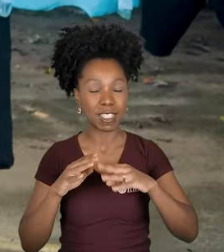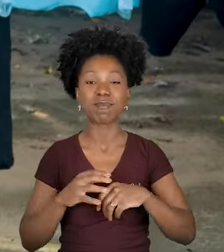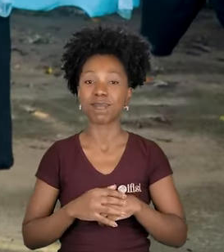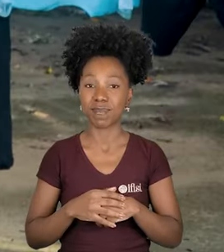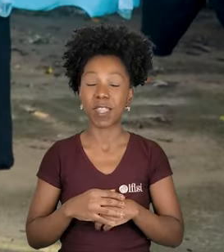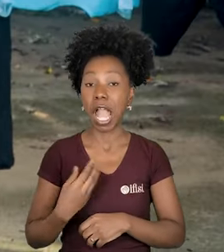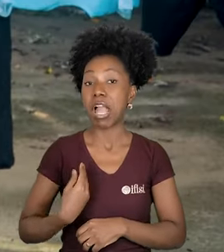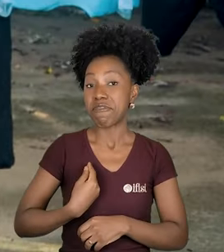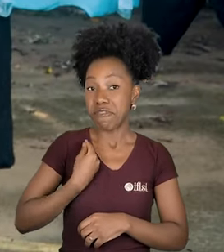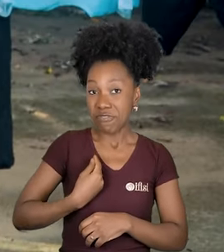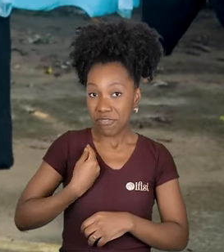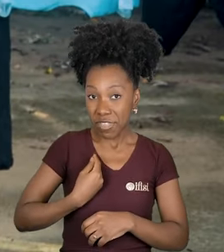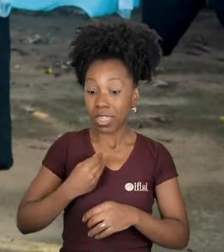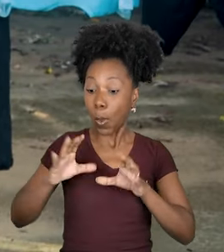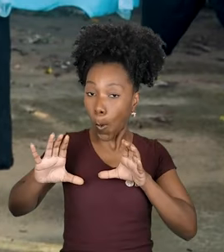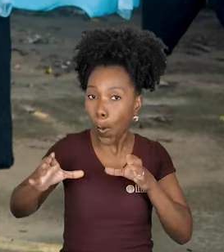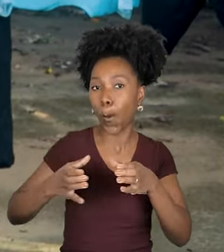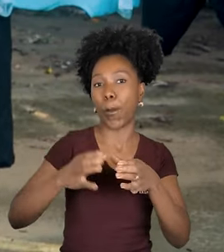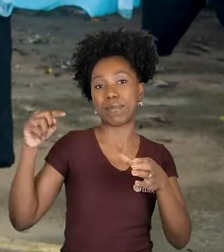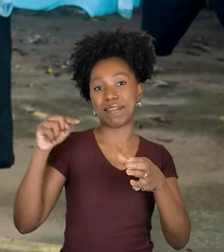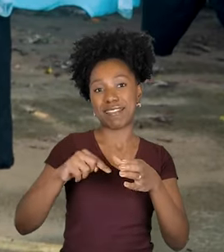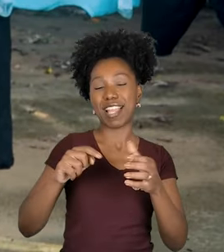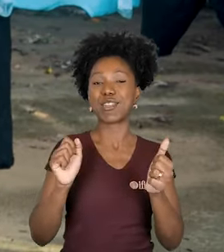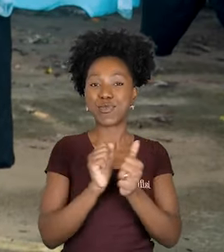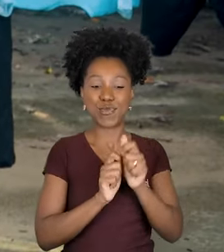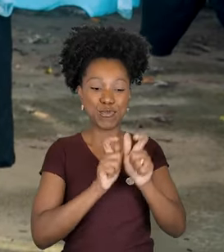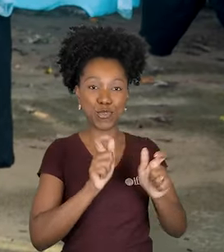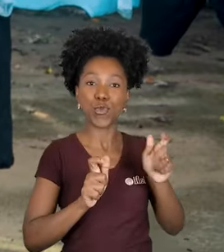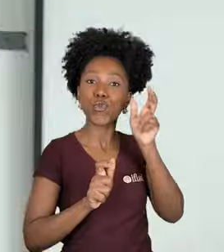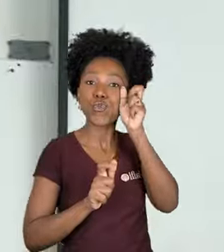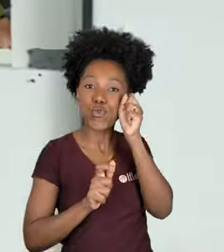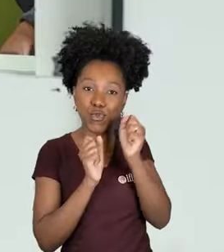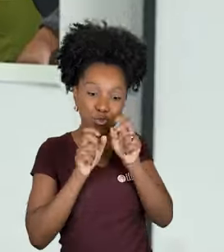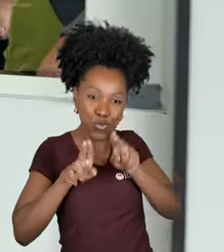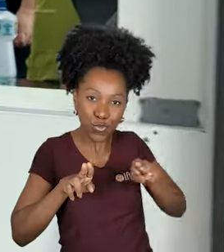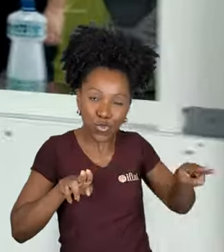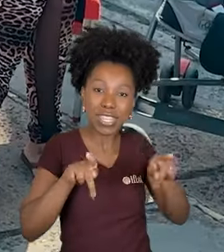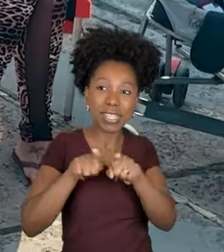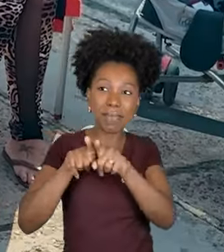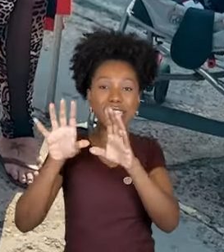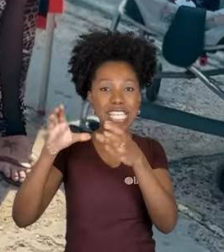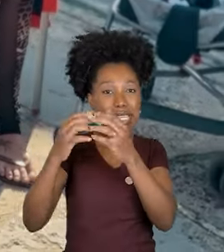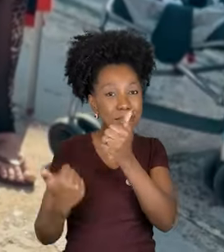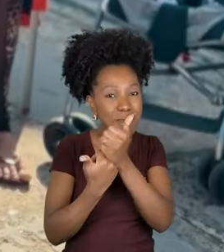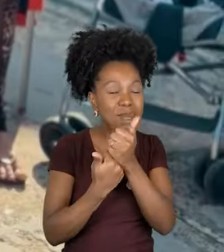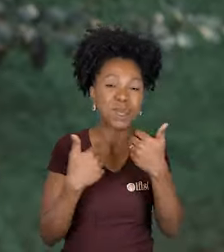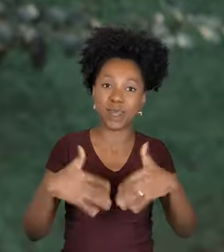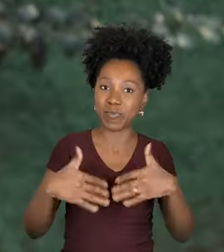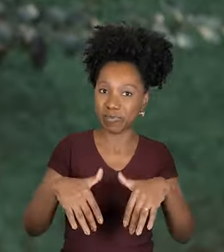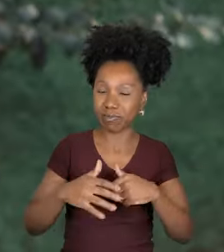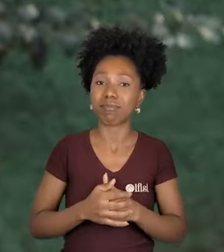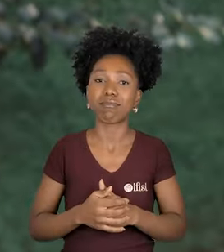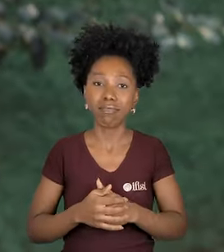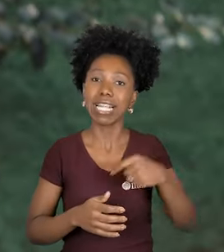Muita vida comunitária, teve muita vida comunitária, tanto como com as companheiras de quarto e o pessoal da equipe. Teve muita ajuda.